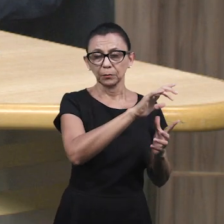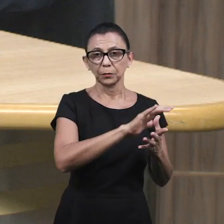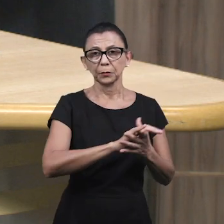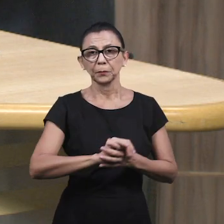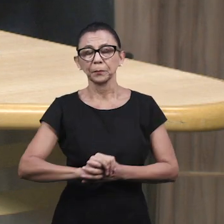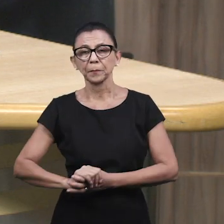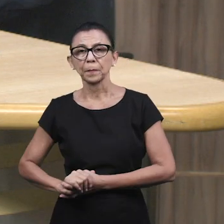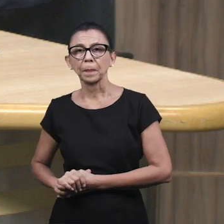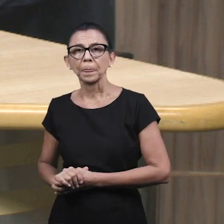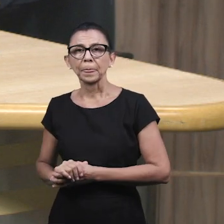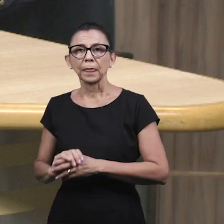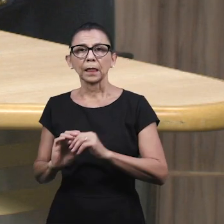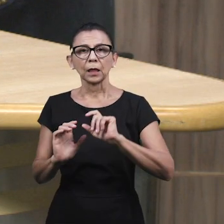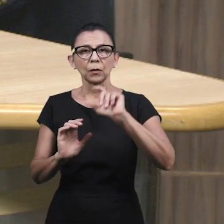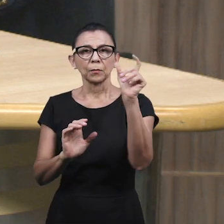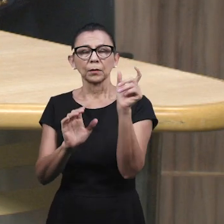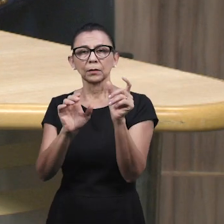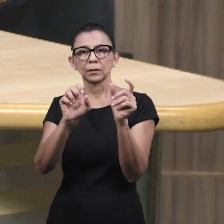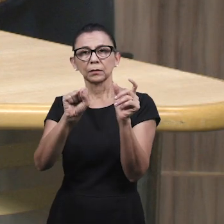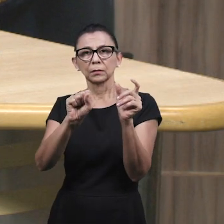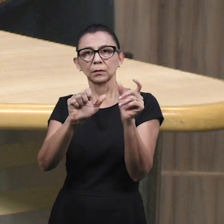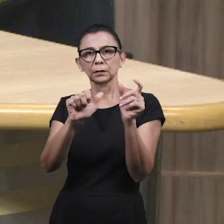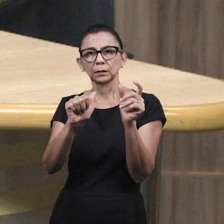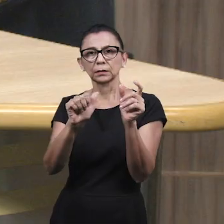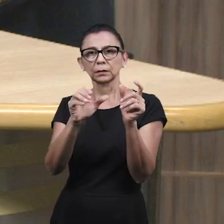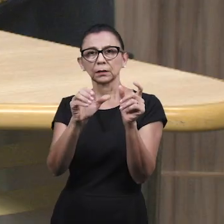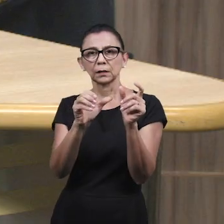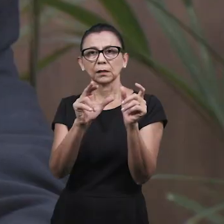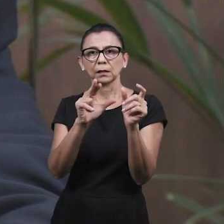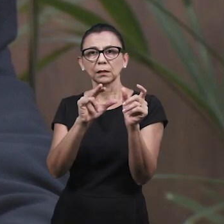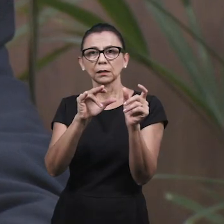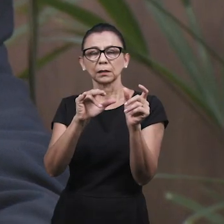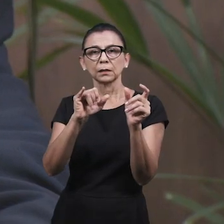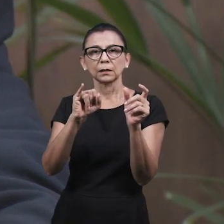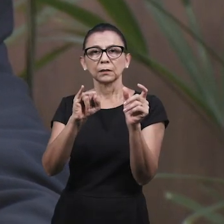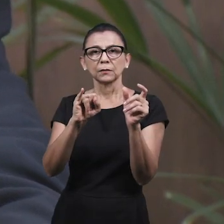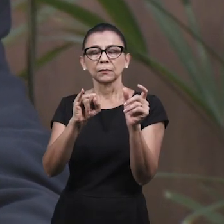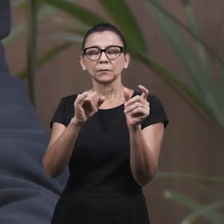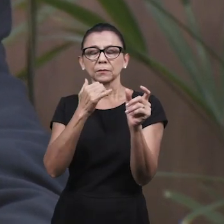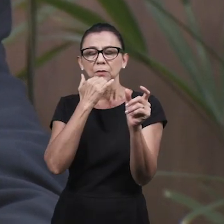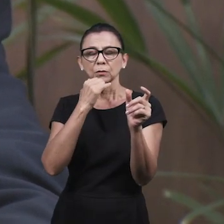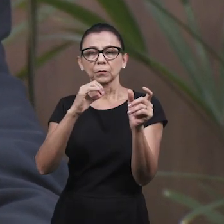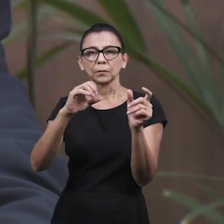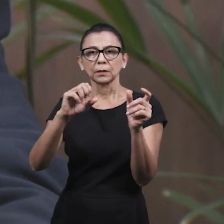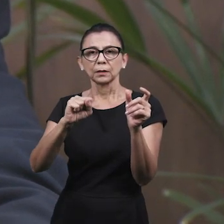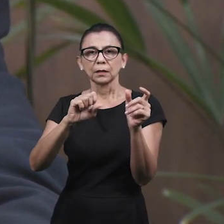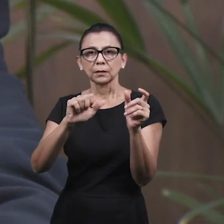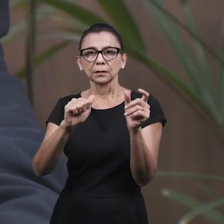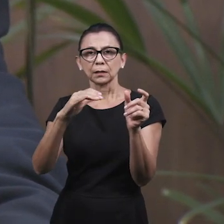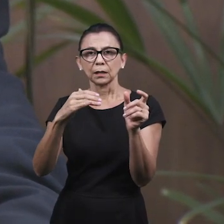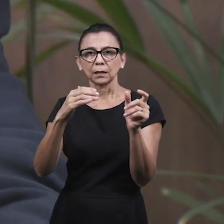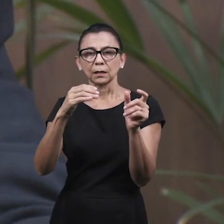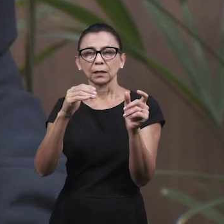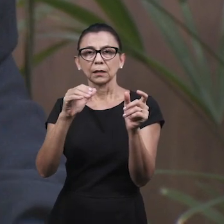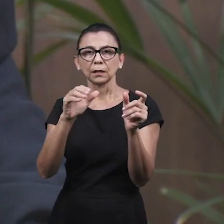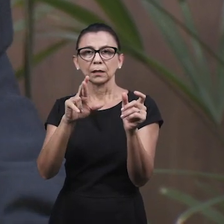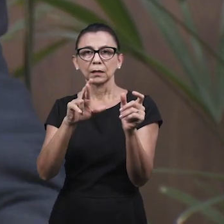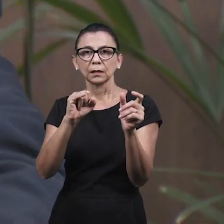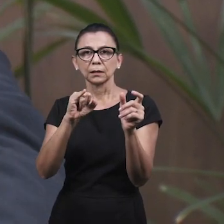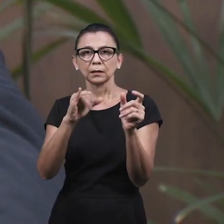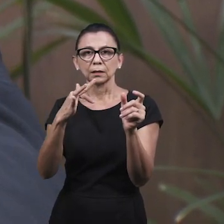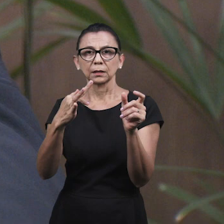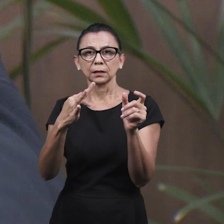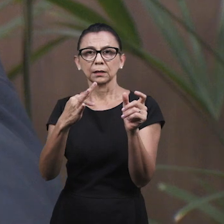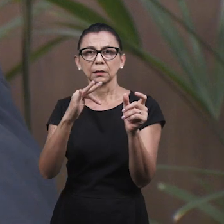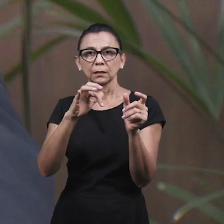aqui é uma palavra de origem latina, sacro ofício, que é o culto. Então ele